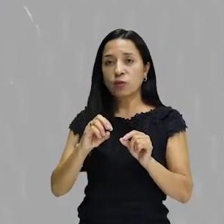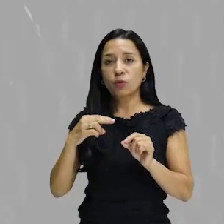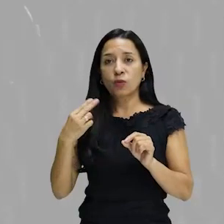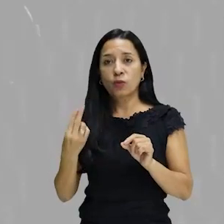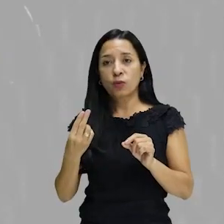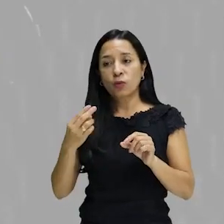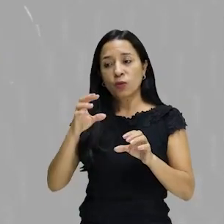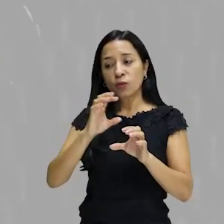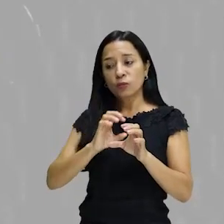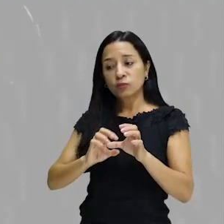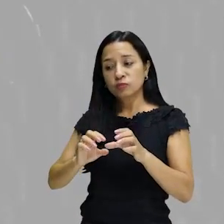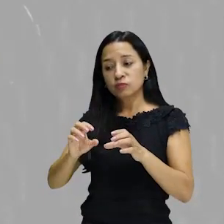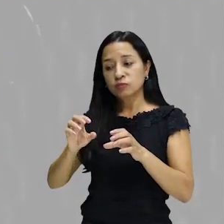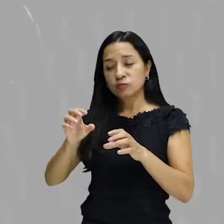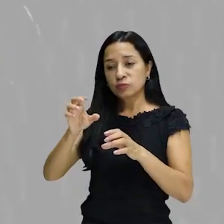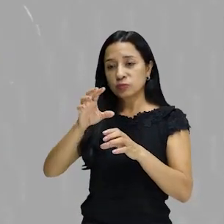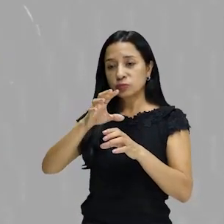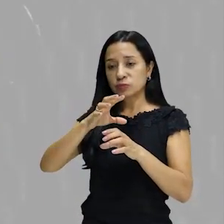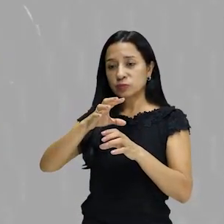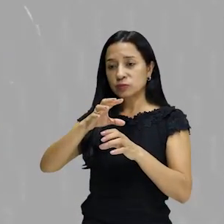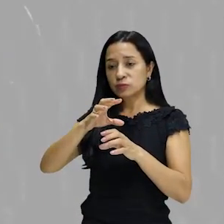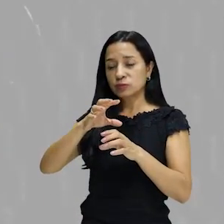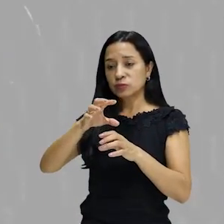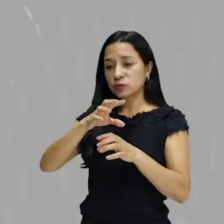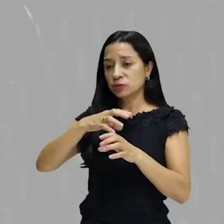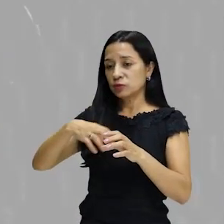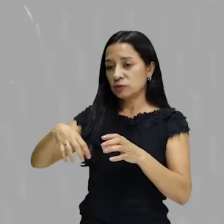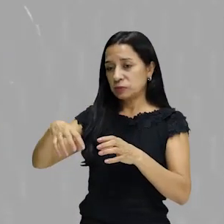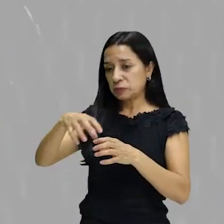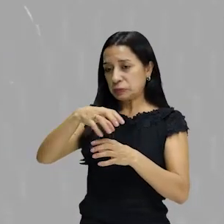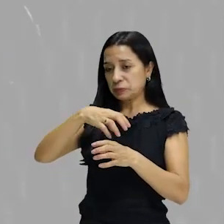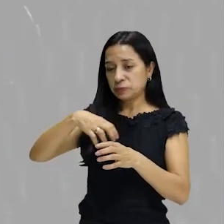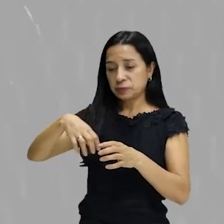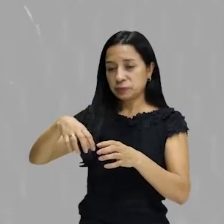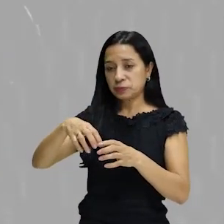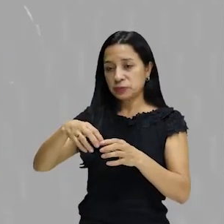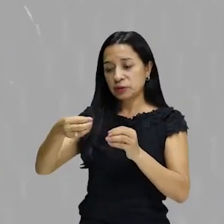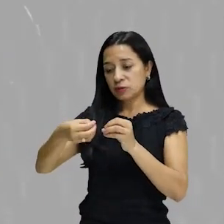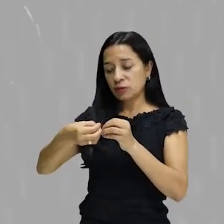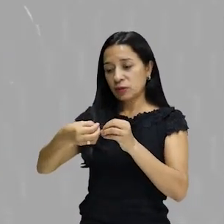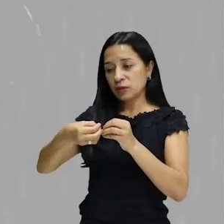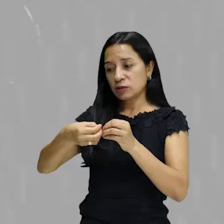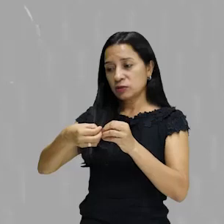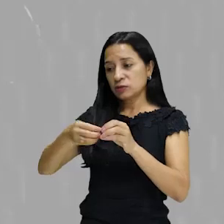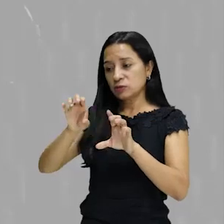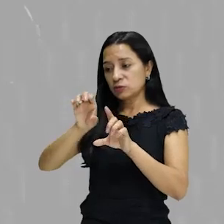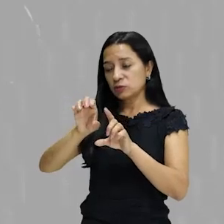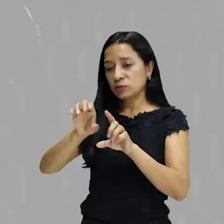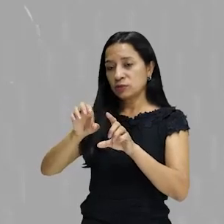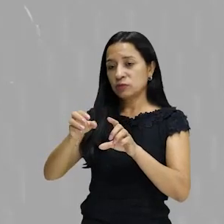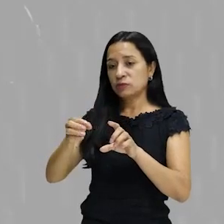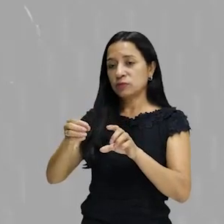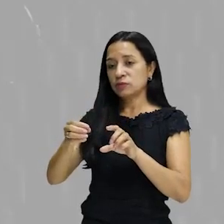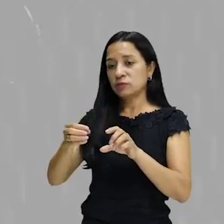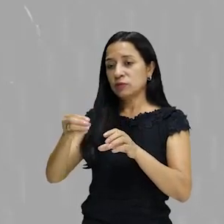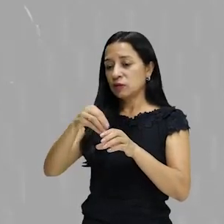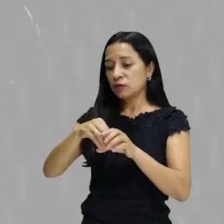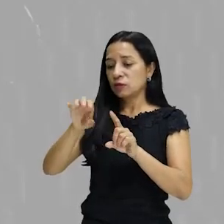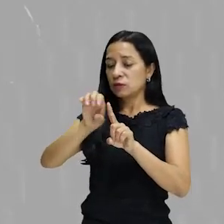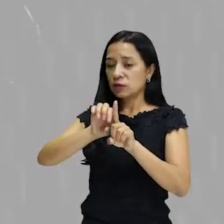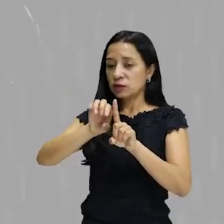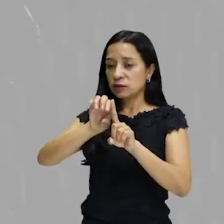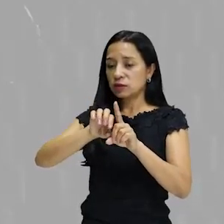aqueles planetas que estão mais próximos, eles vão ter, não é, dentro de um calendário, né,